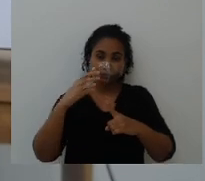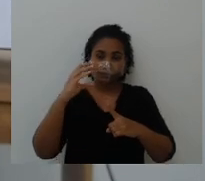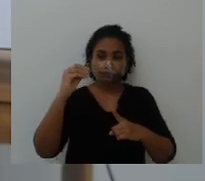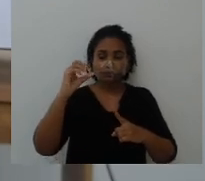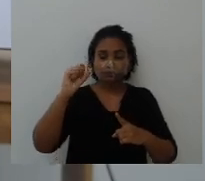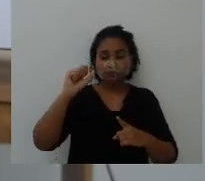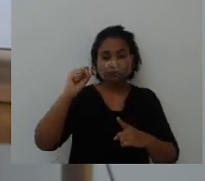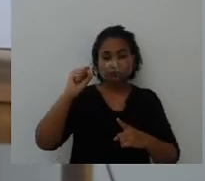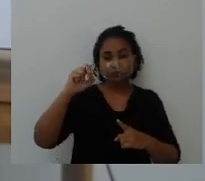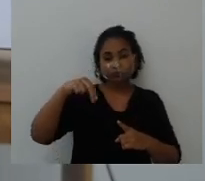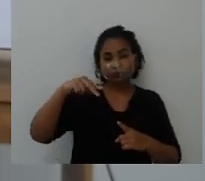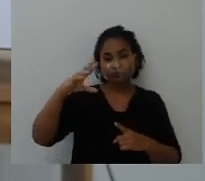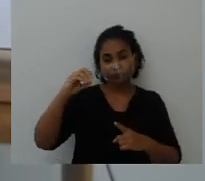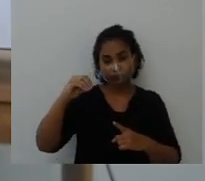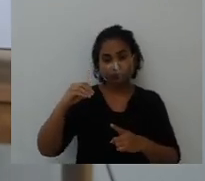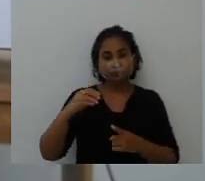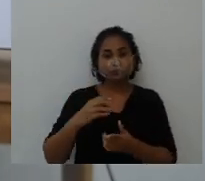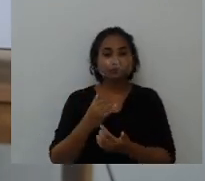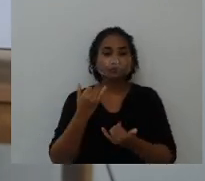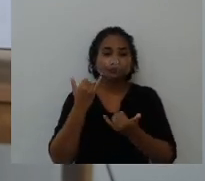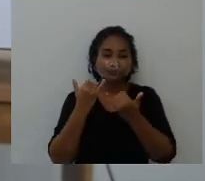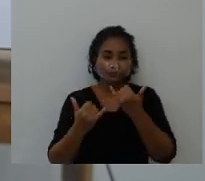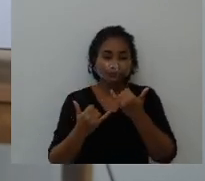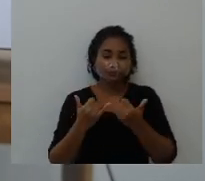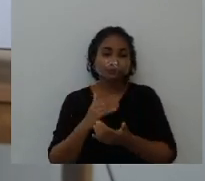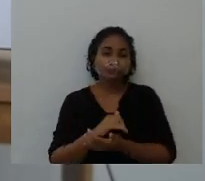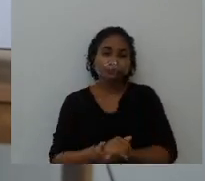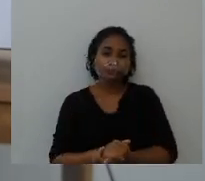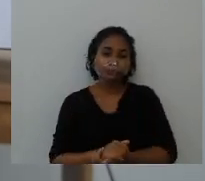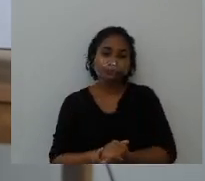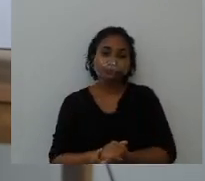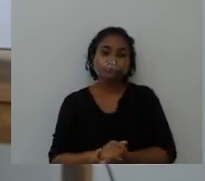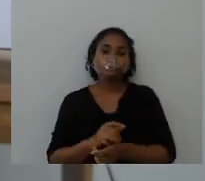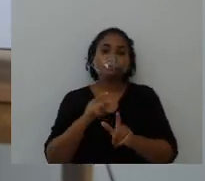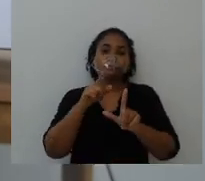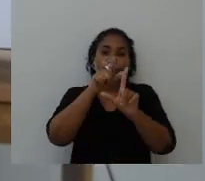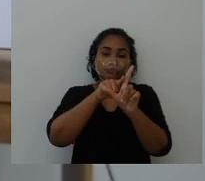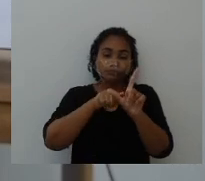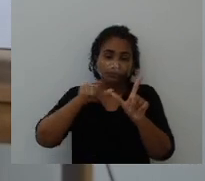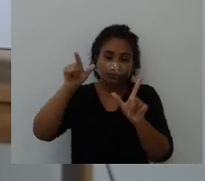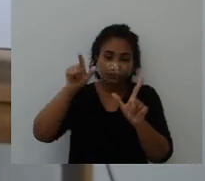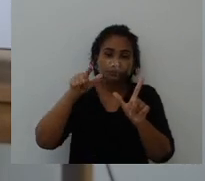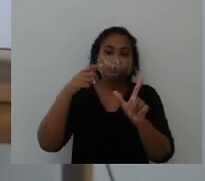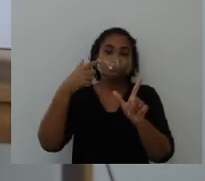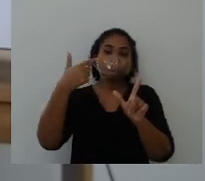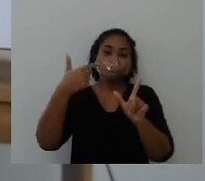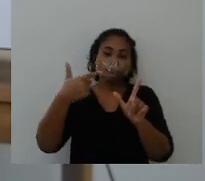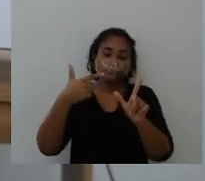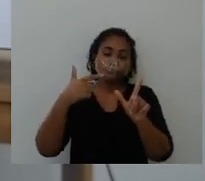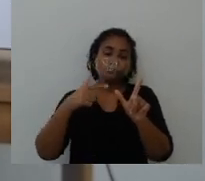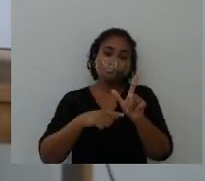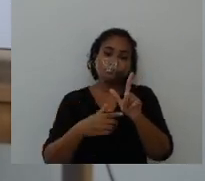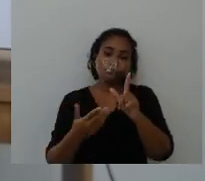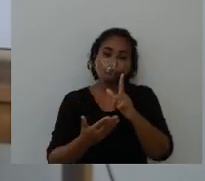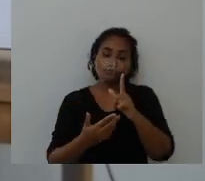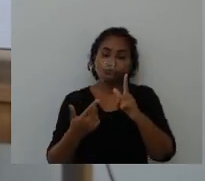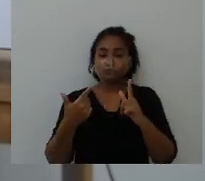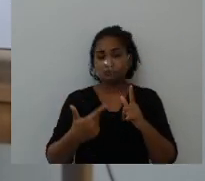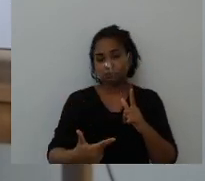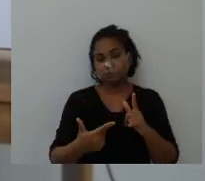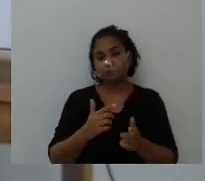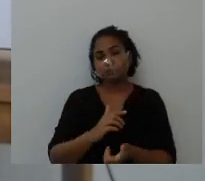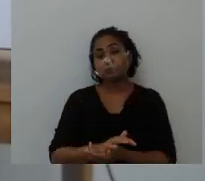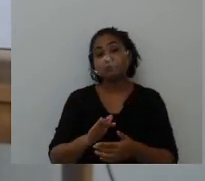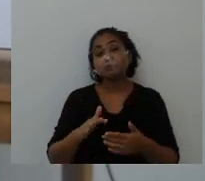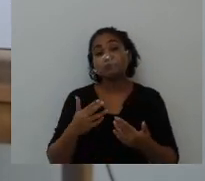2, multiplicamos pelo cosseno de 45, que é raiz de 2 sobre 2, e com isso a gente acha a tração de C igual